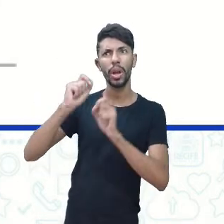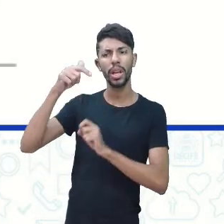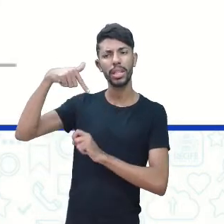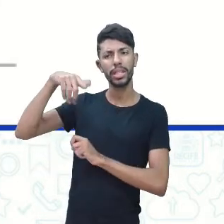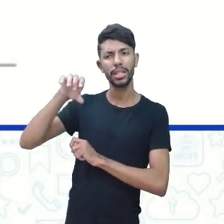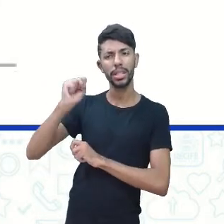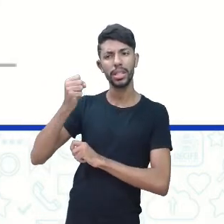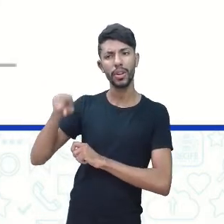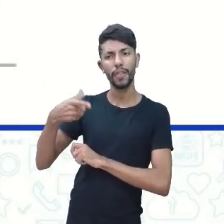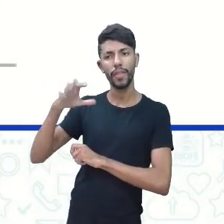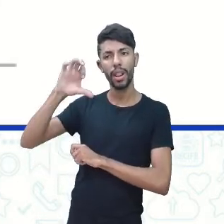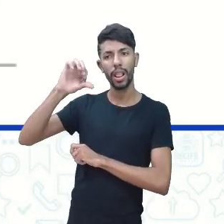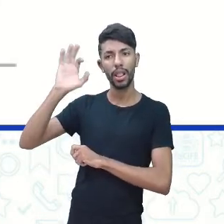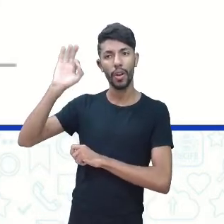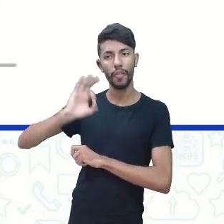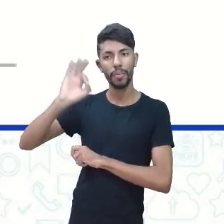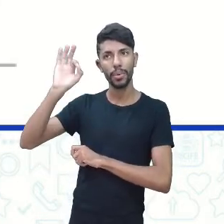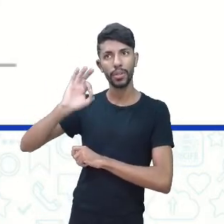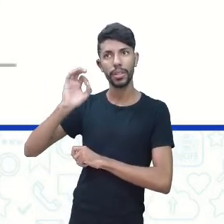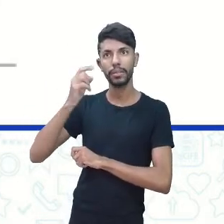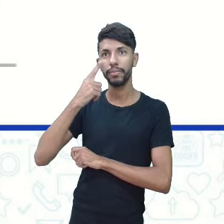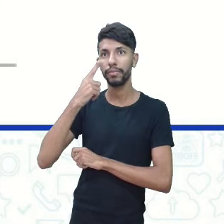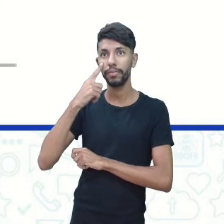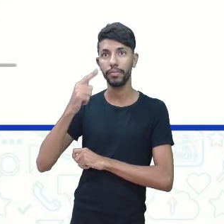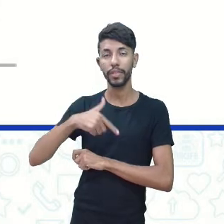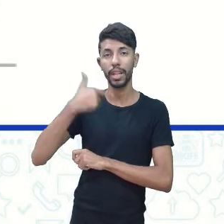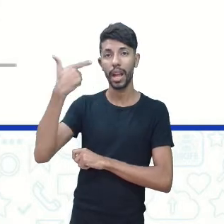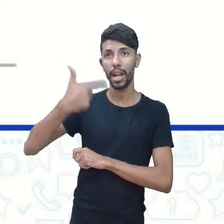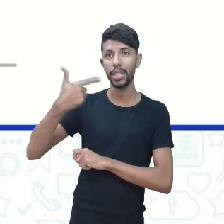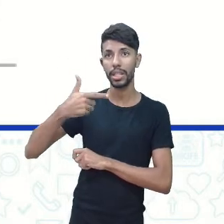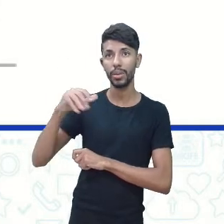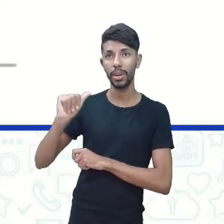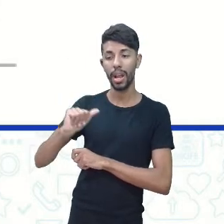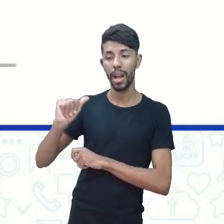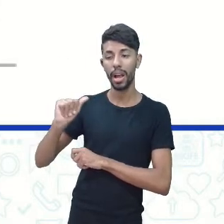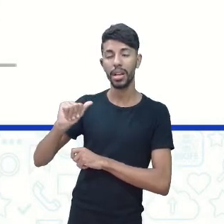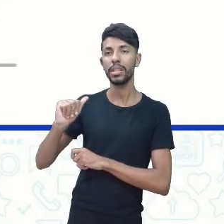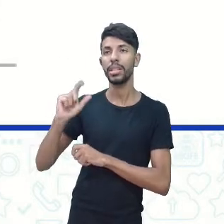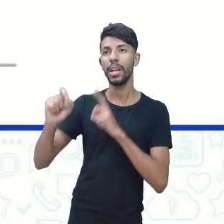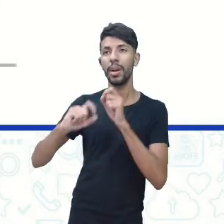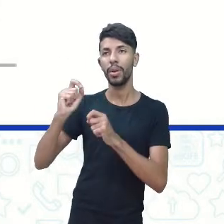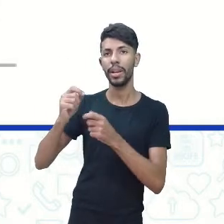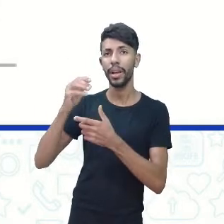78,9%. A segunda, que é a Ásia, é quase que pela metade,